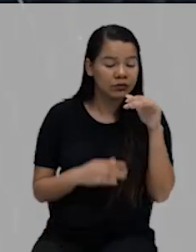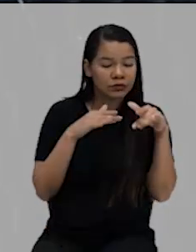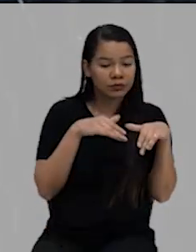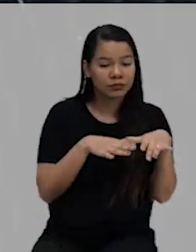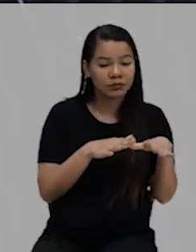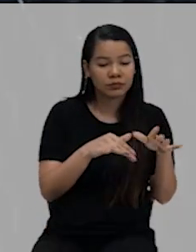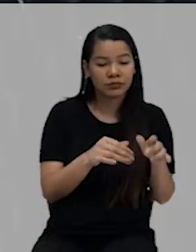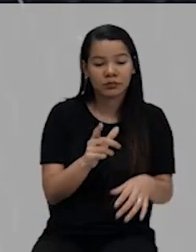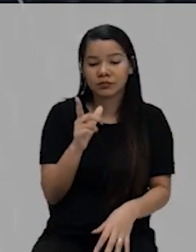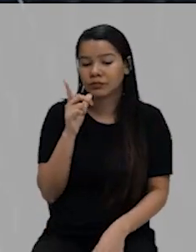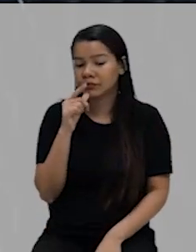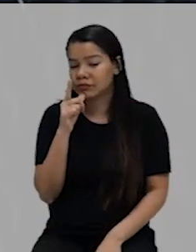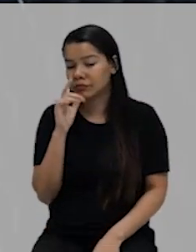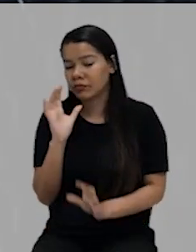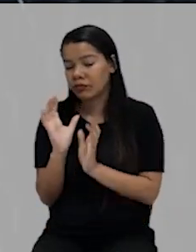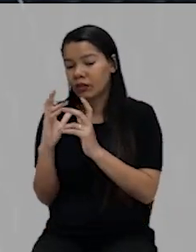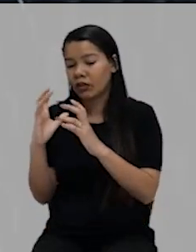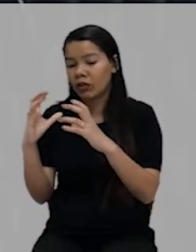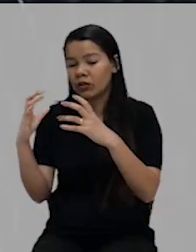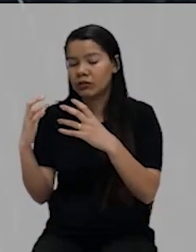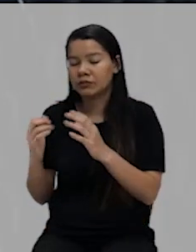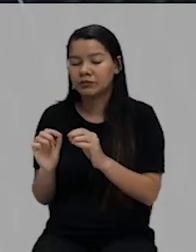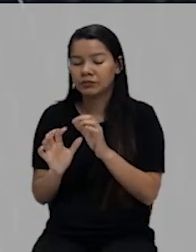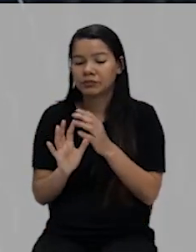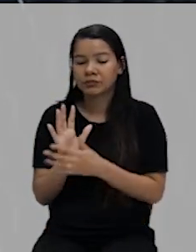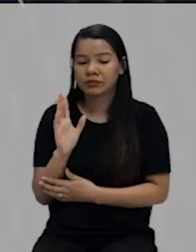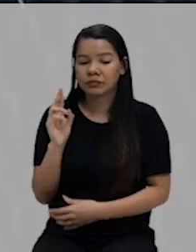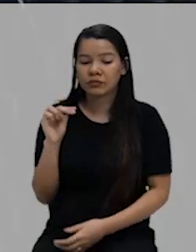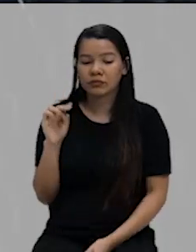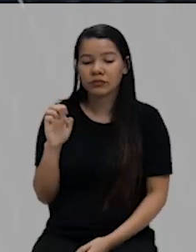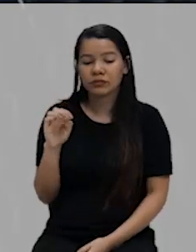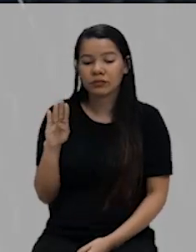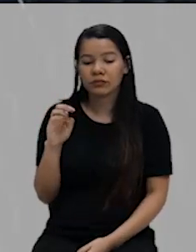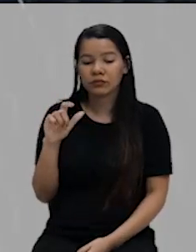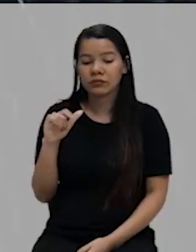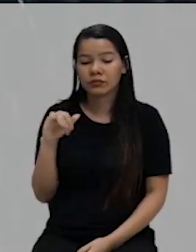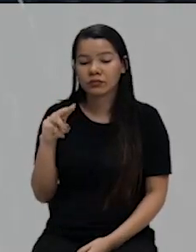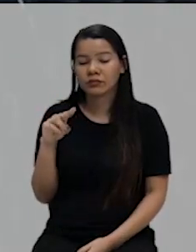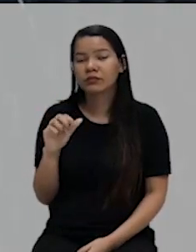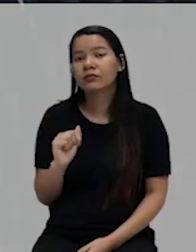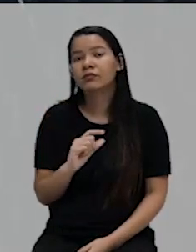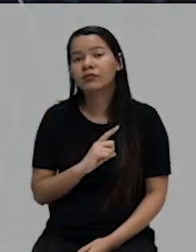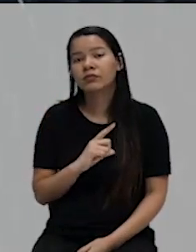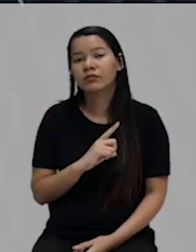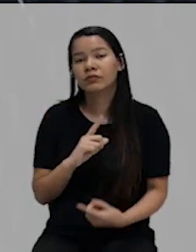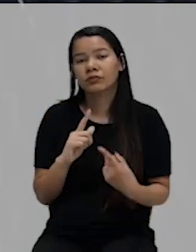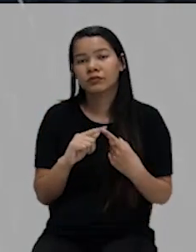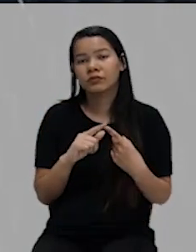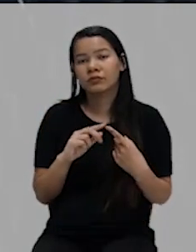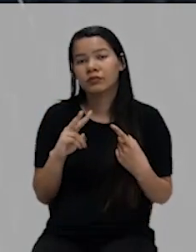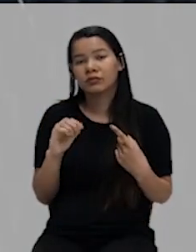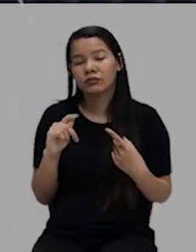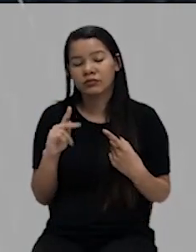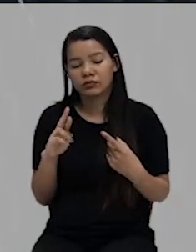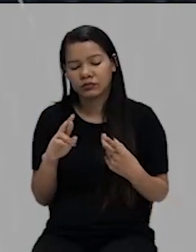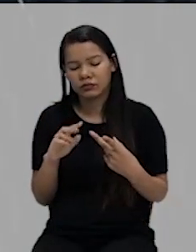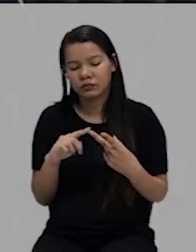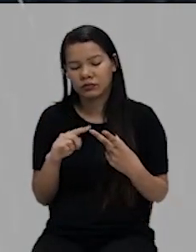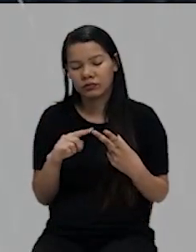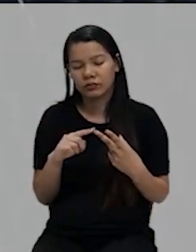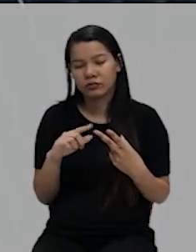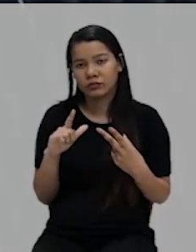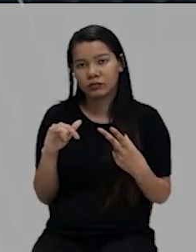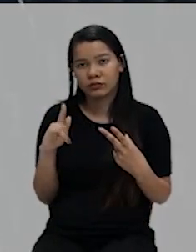sólida. Formação da neblina, água no estado de vapor gasoso para o estado líquido,